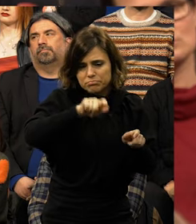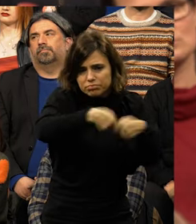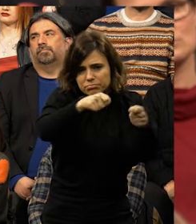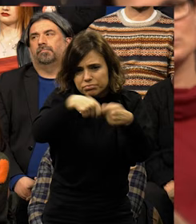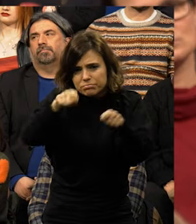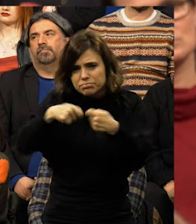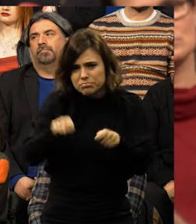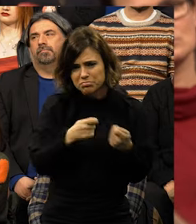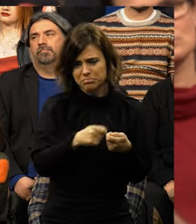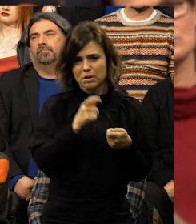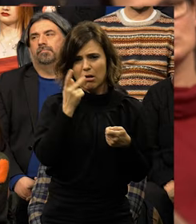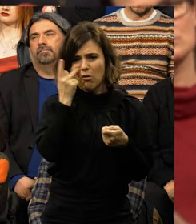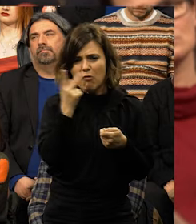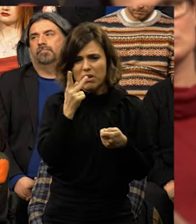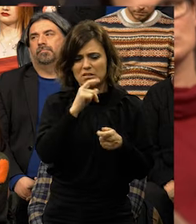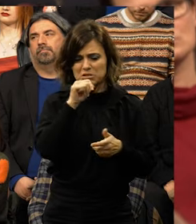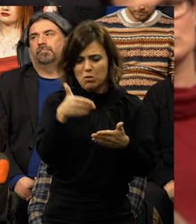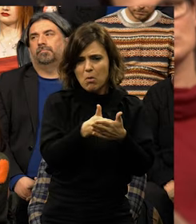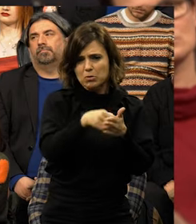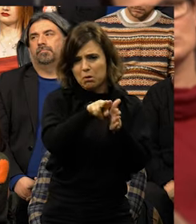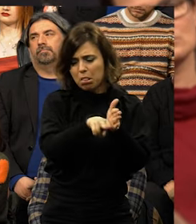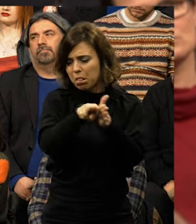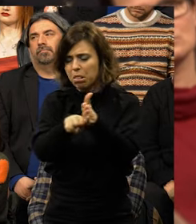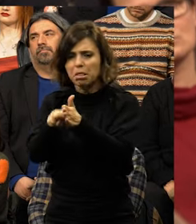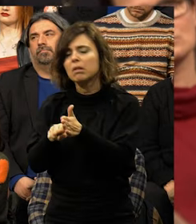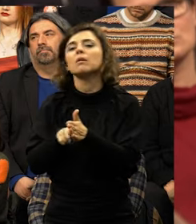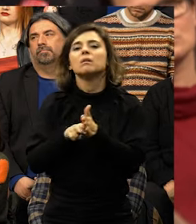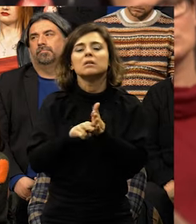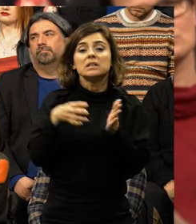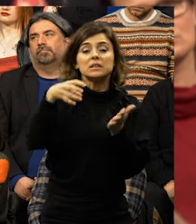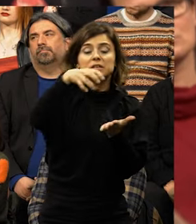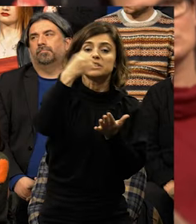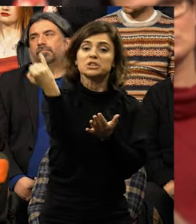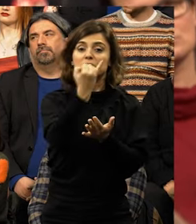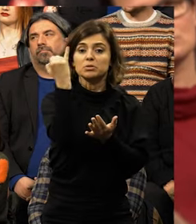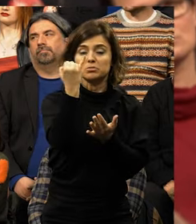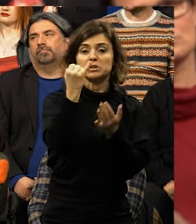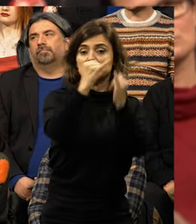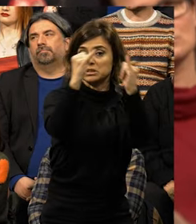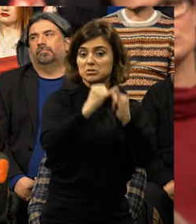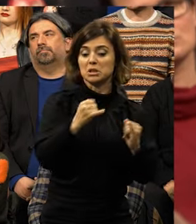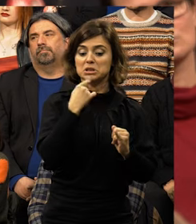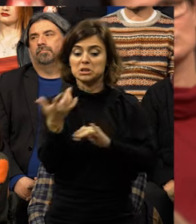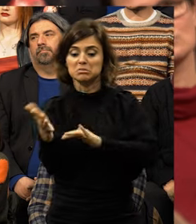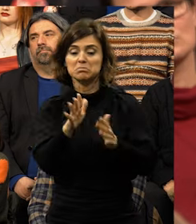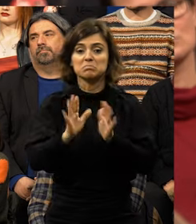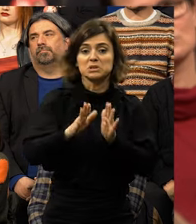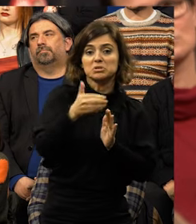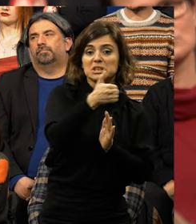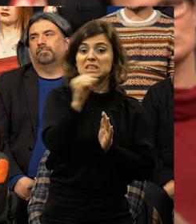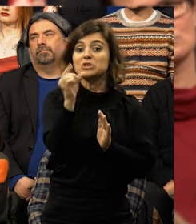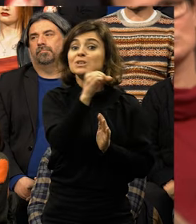debaixo deles as organizações internacionais dizem que são necessários 500 A 600 camiões de ajuda